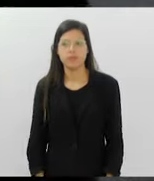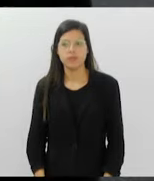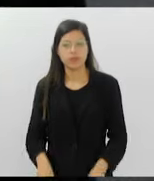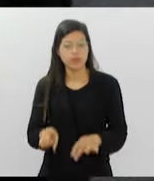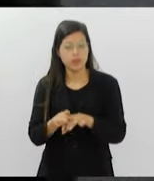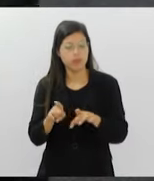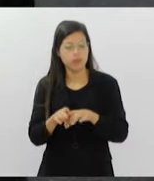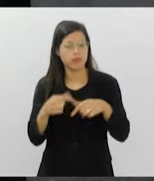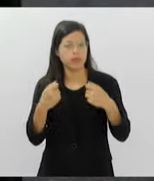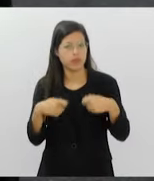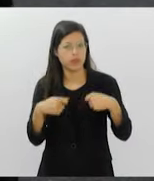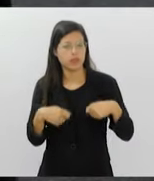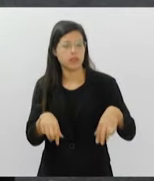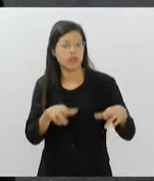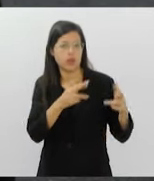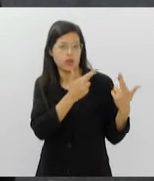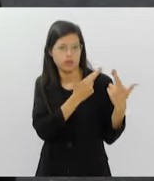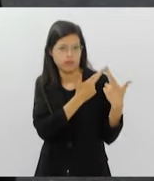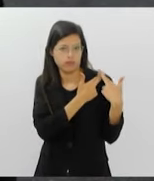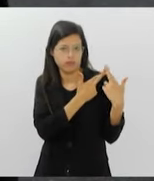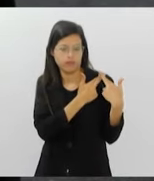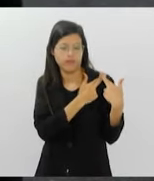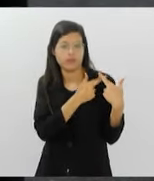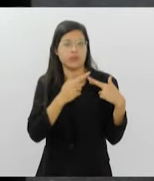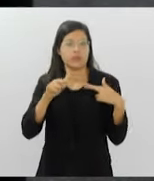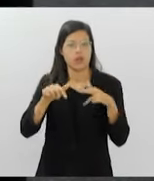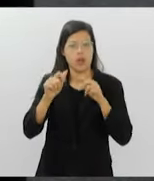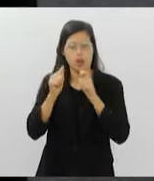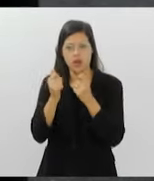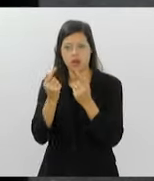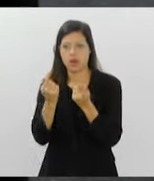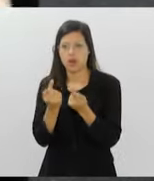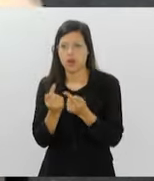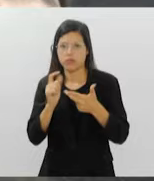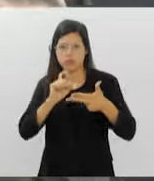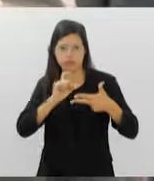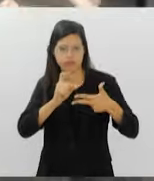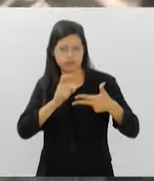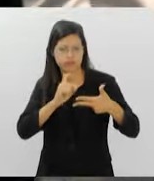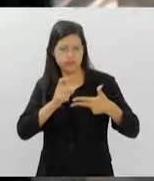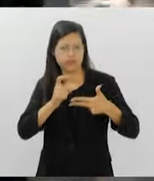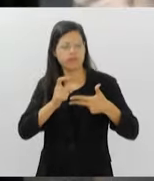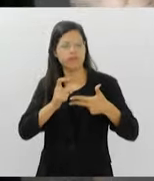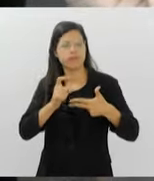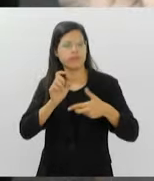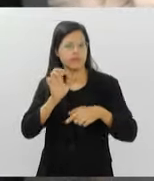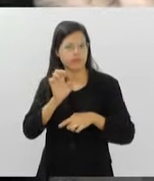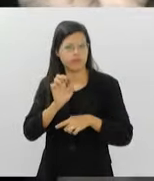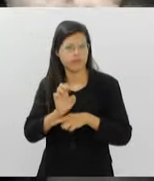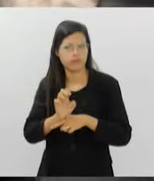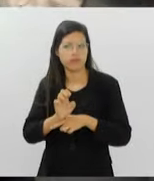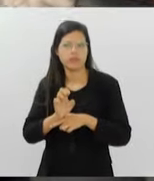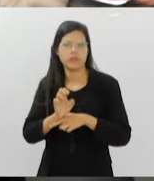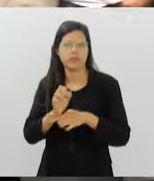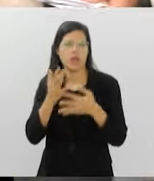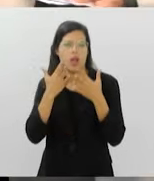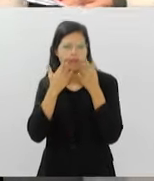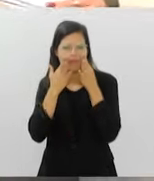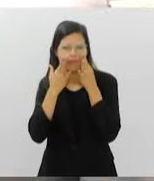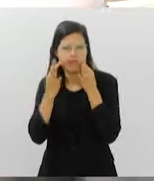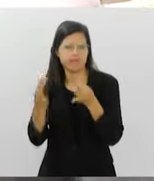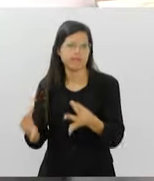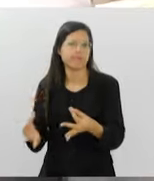à responsabilização do Parlamento e do Executivo Estadual para que fiquem atentos